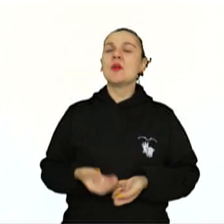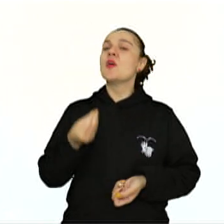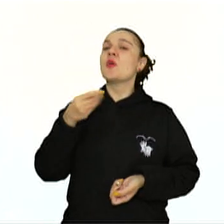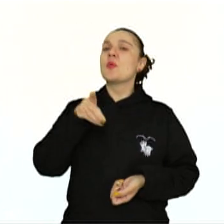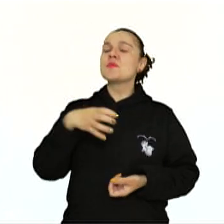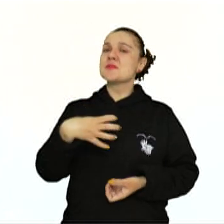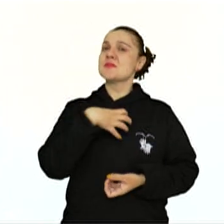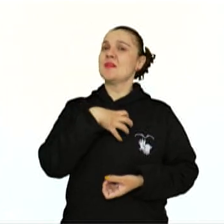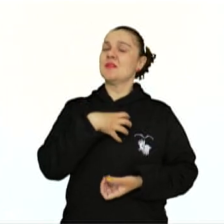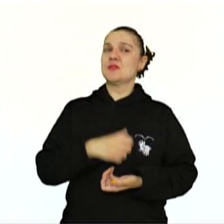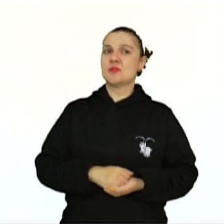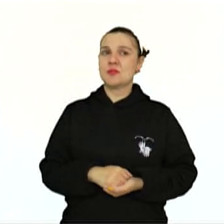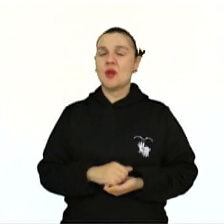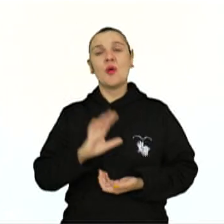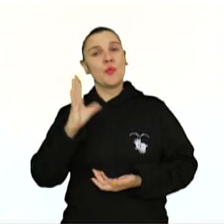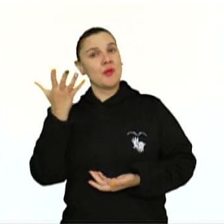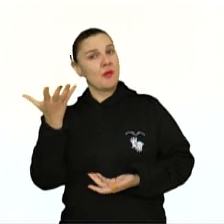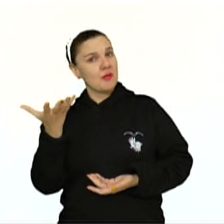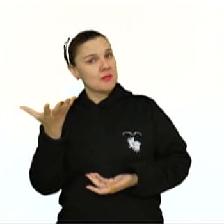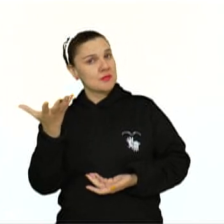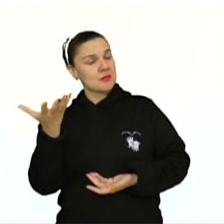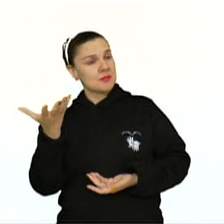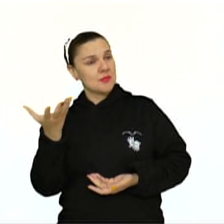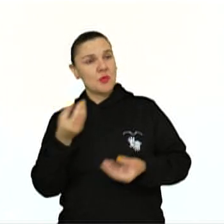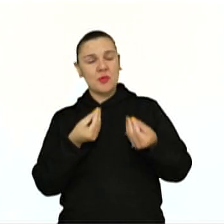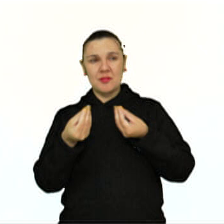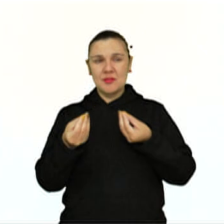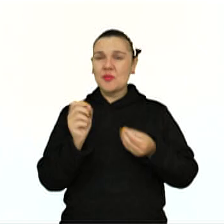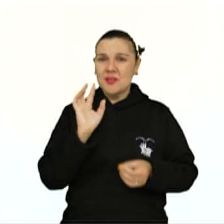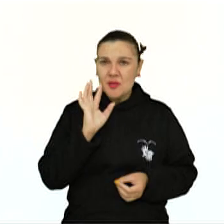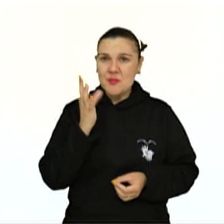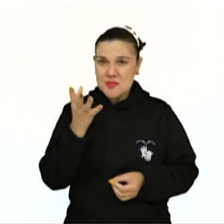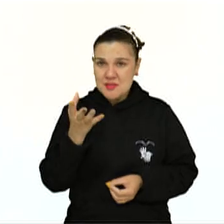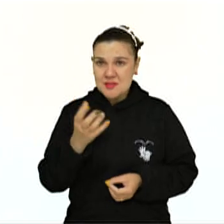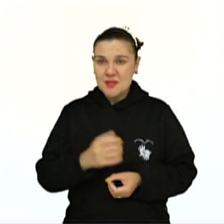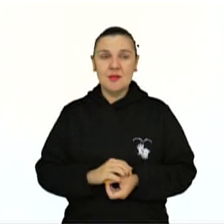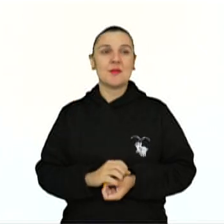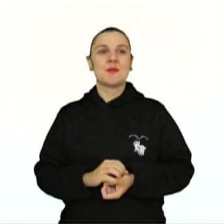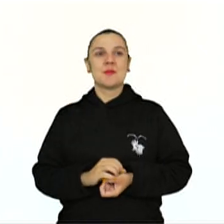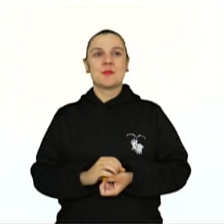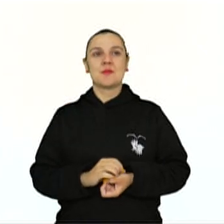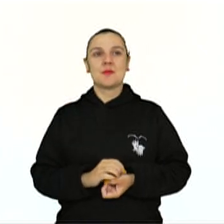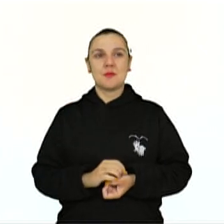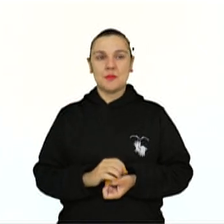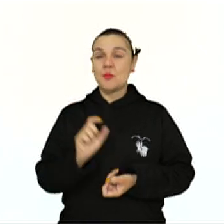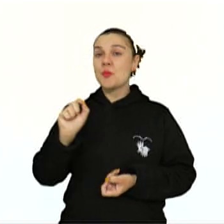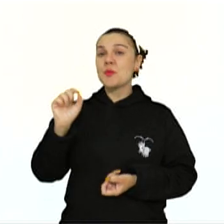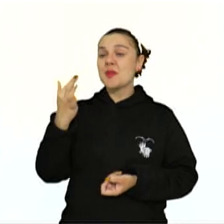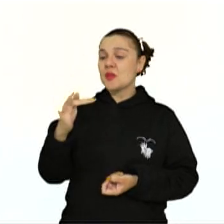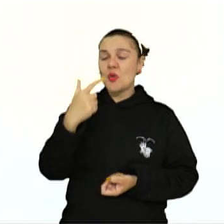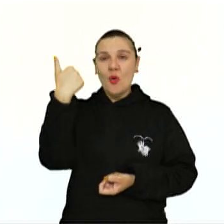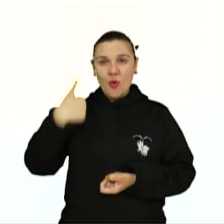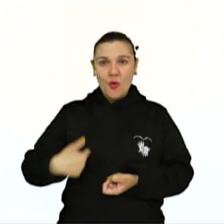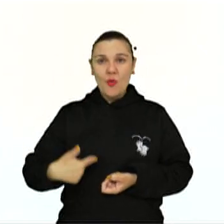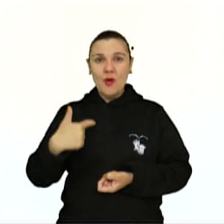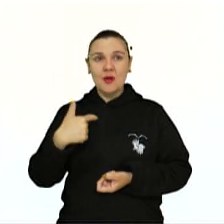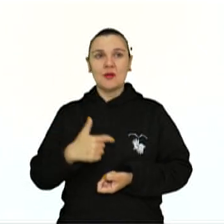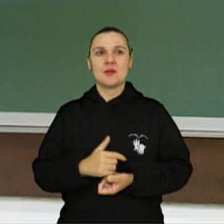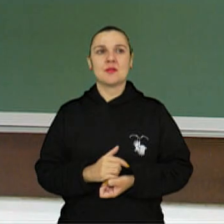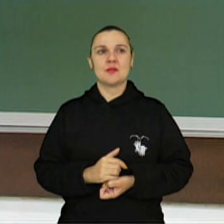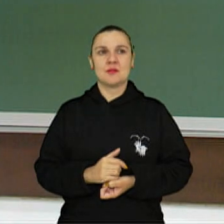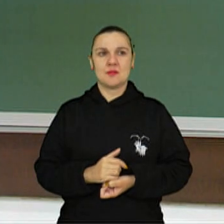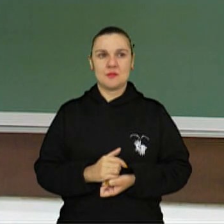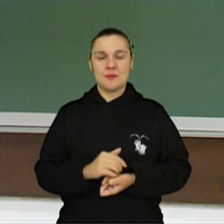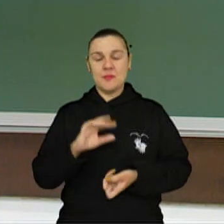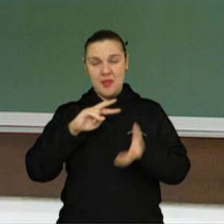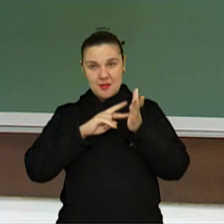como você se sente? O que te passa seria assim, o que está acontecendo? O que aconteceu? Que te duele? Não, o que está doendo?